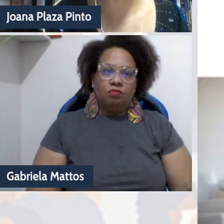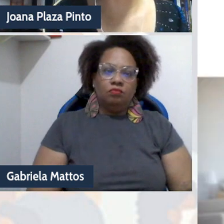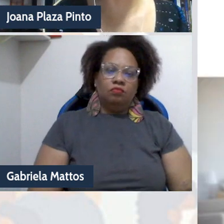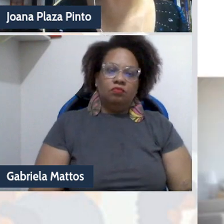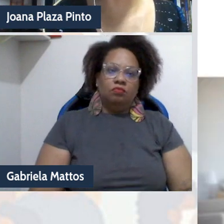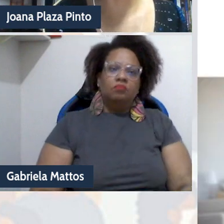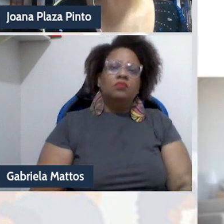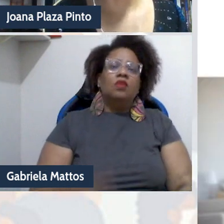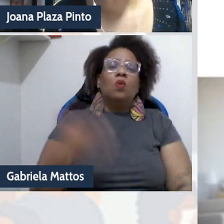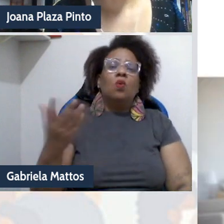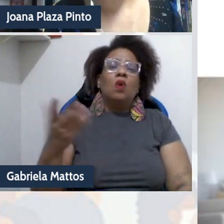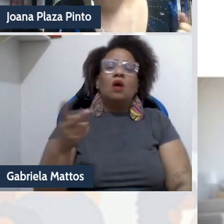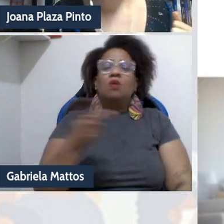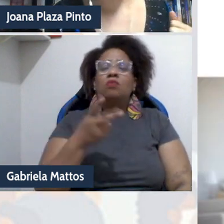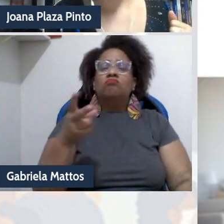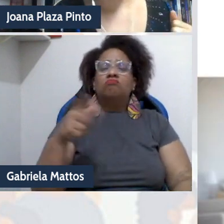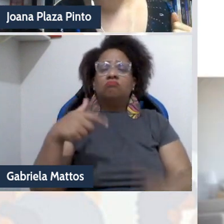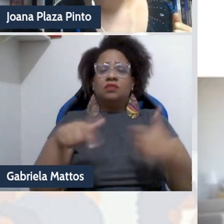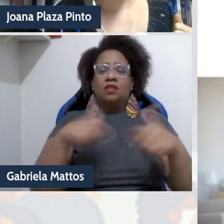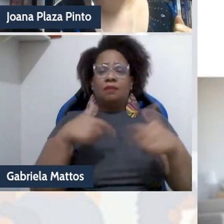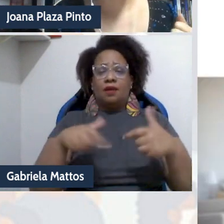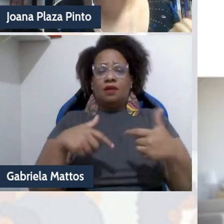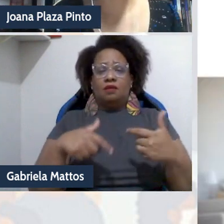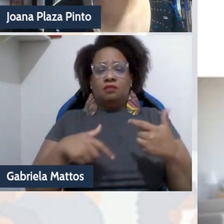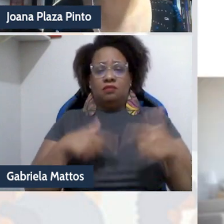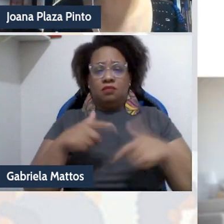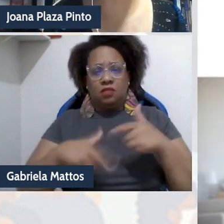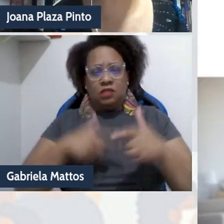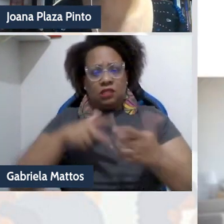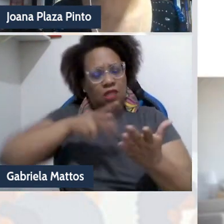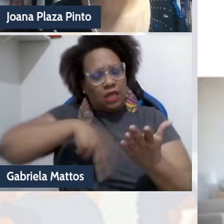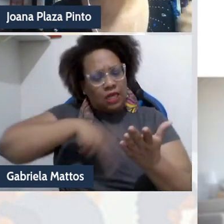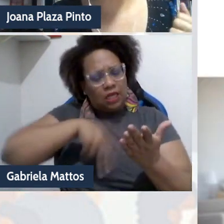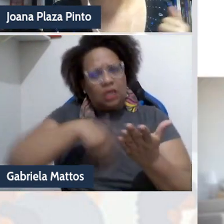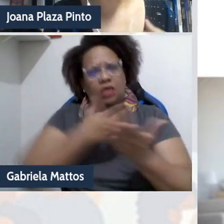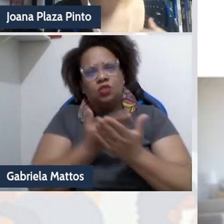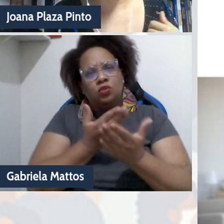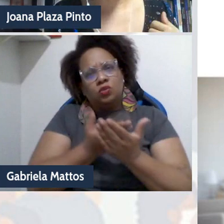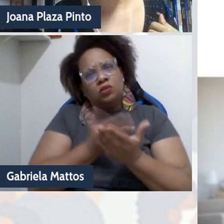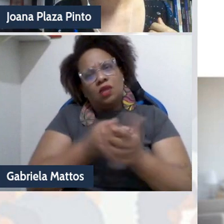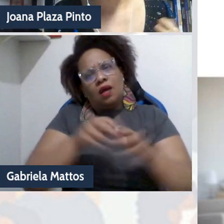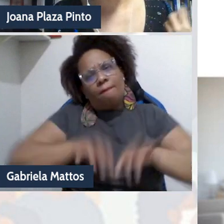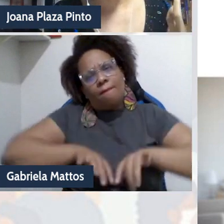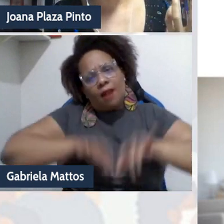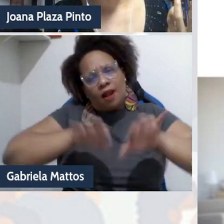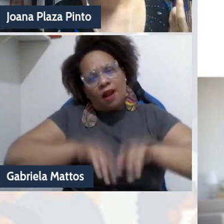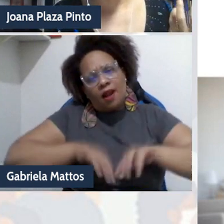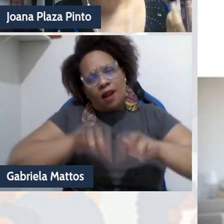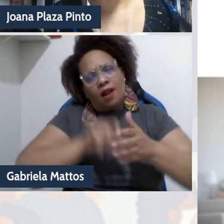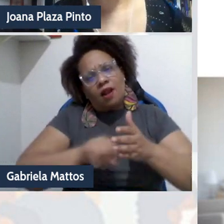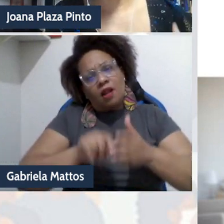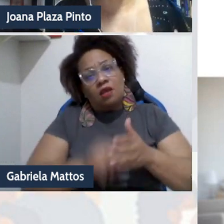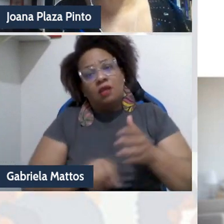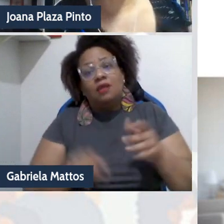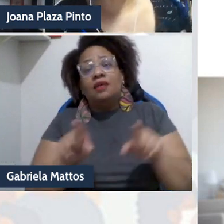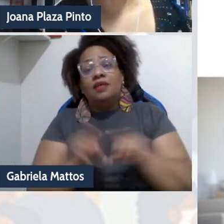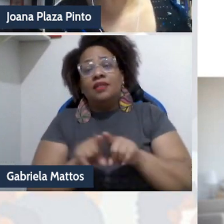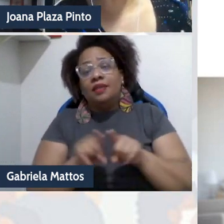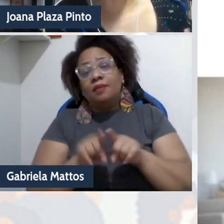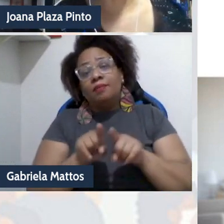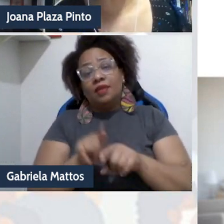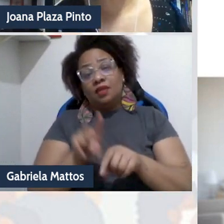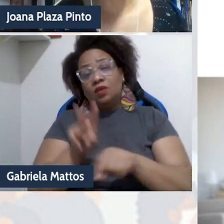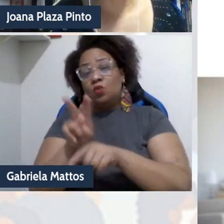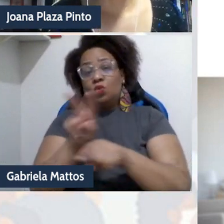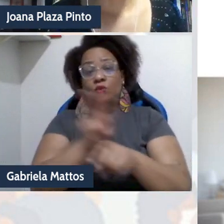essas duas atividades? É o trabalho intelectual formativo e os cuidados em sua própria